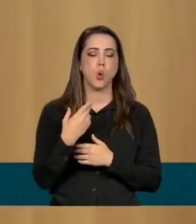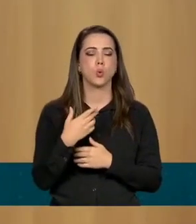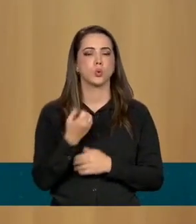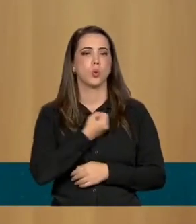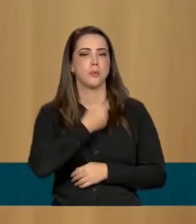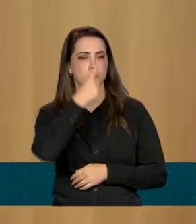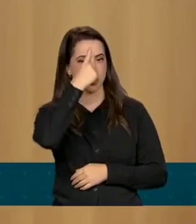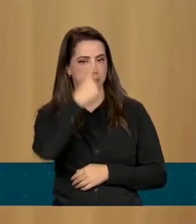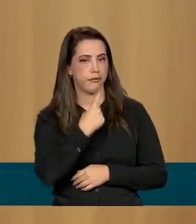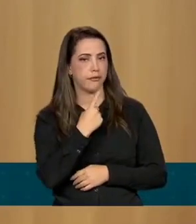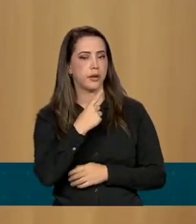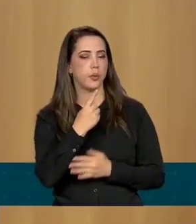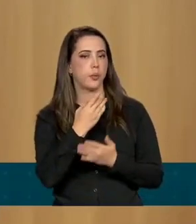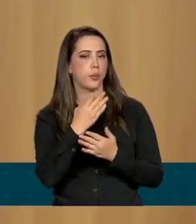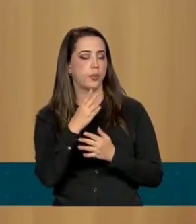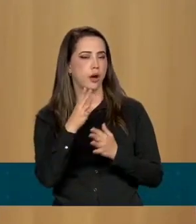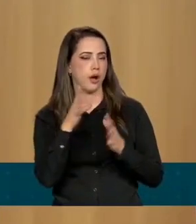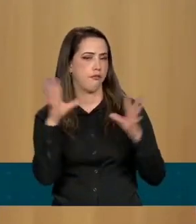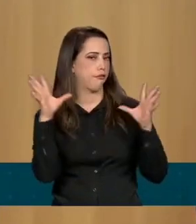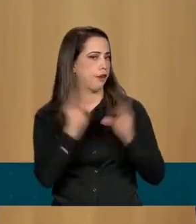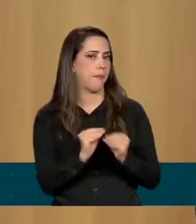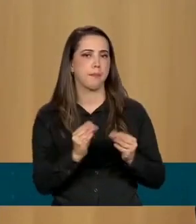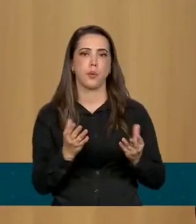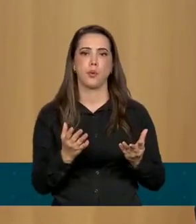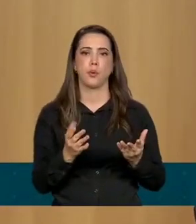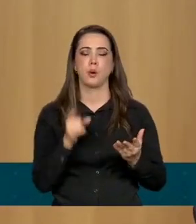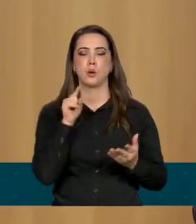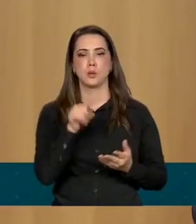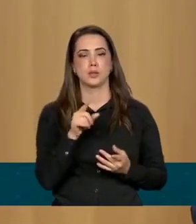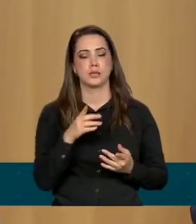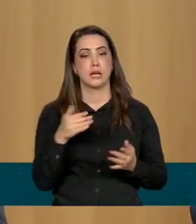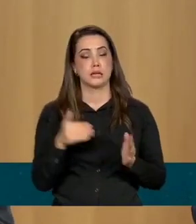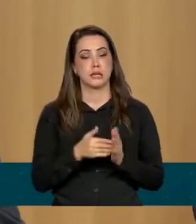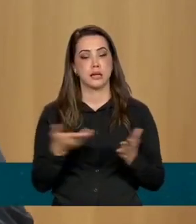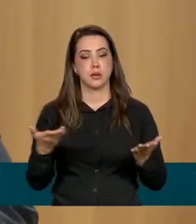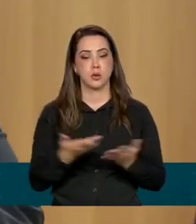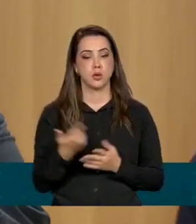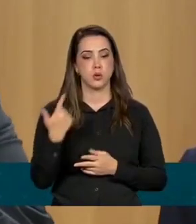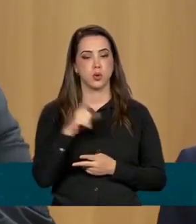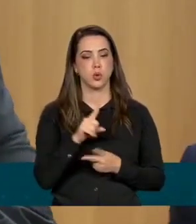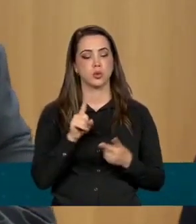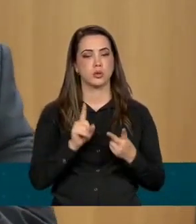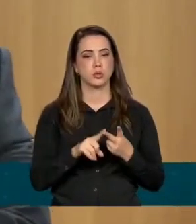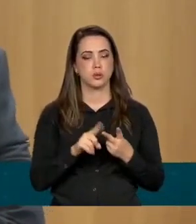número real de agora, foram tantos até o momento? Outra coisa,